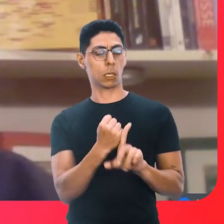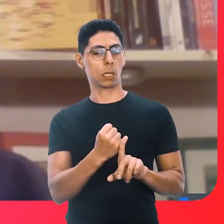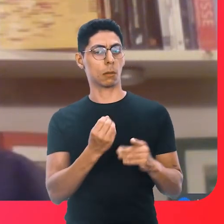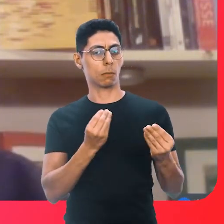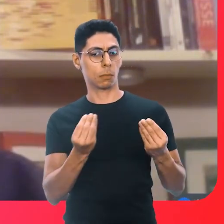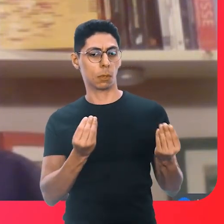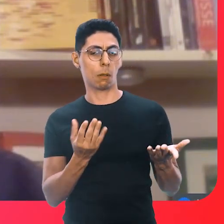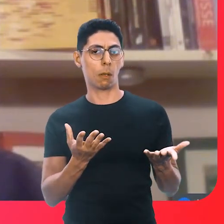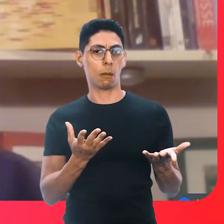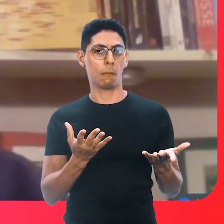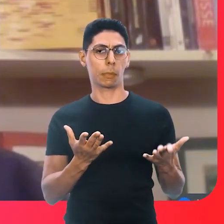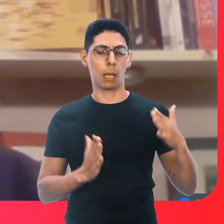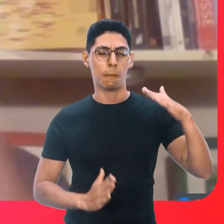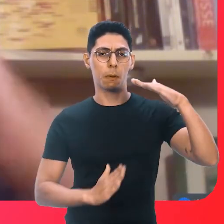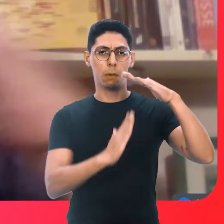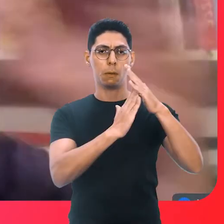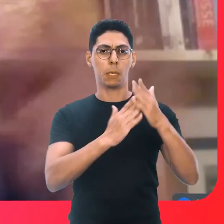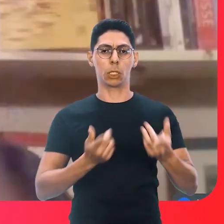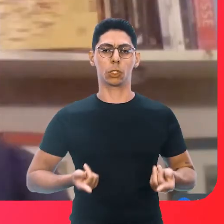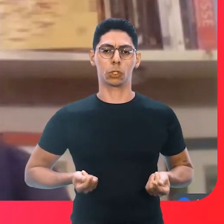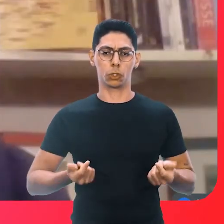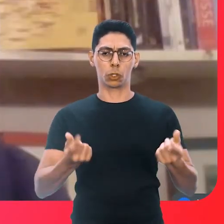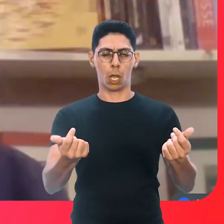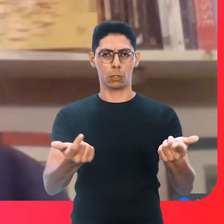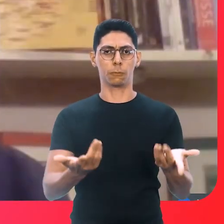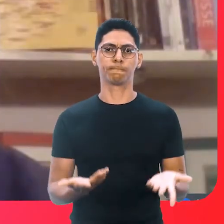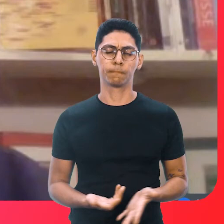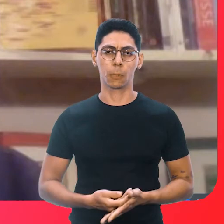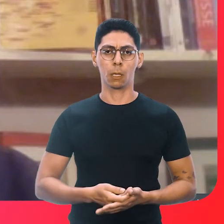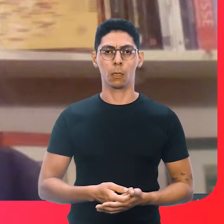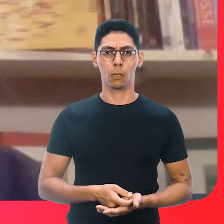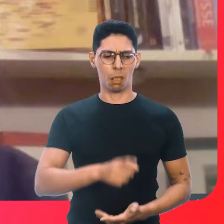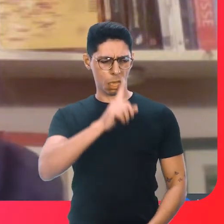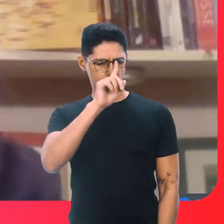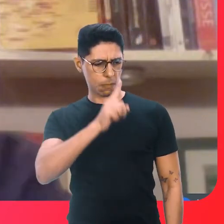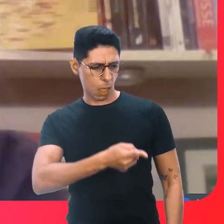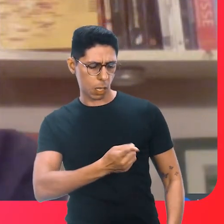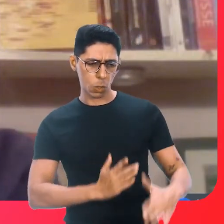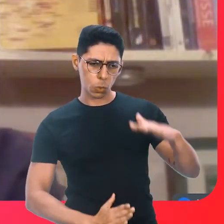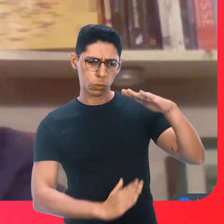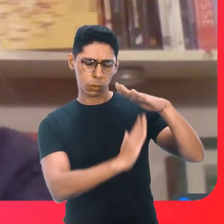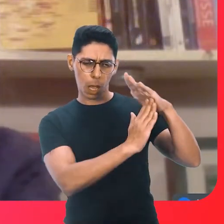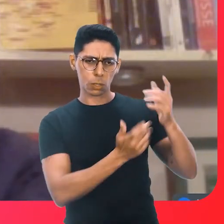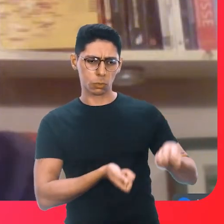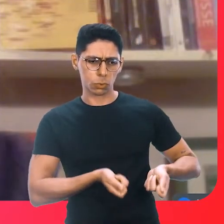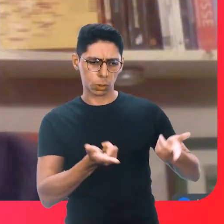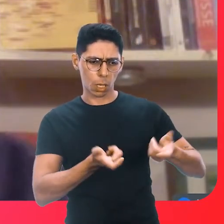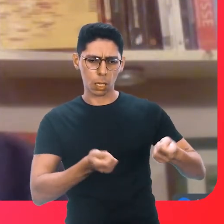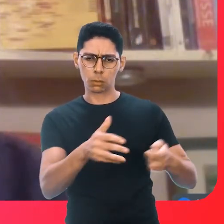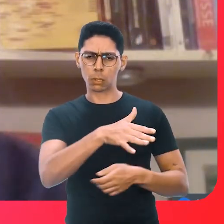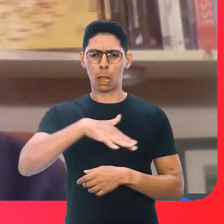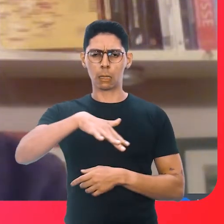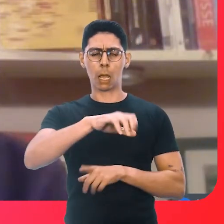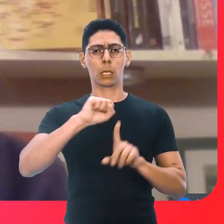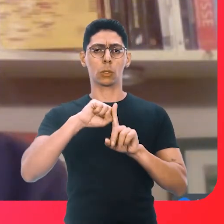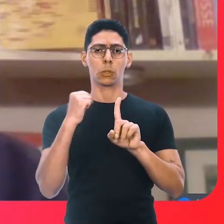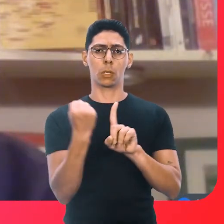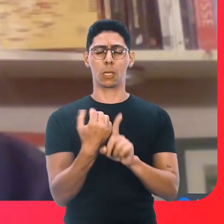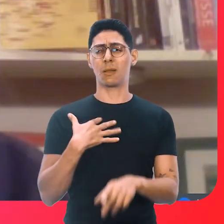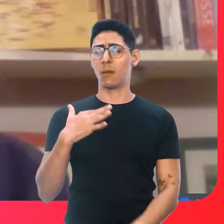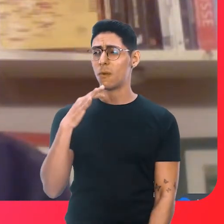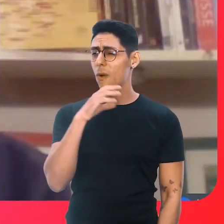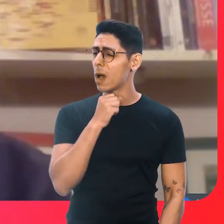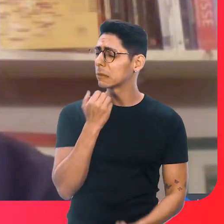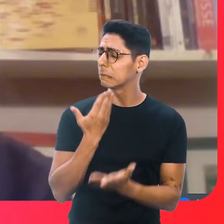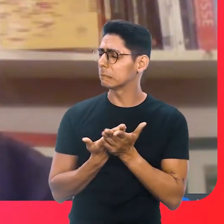pelo teto de gastos, né? Pela imposição de um teto de gastos nas áreas sociais. Eu acho que isso foi uma